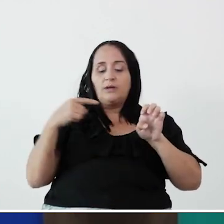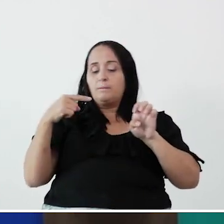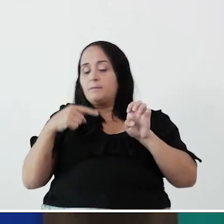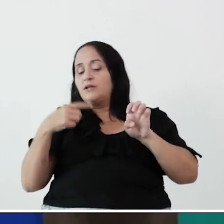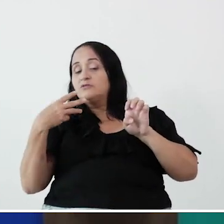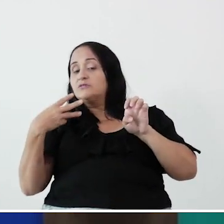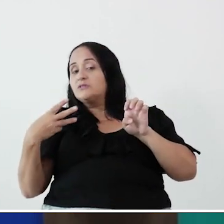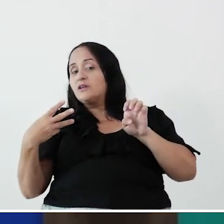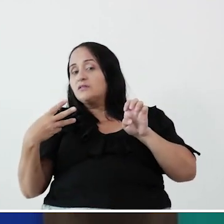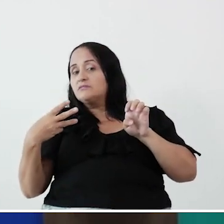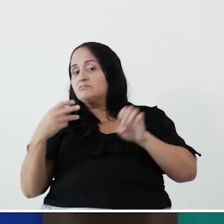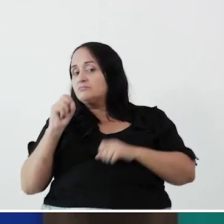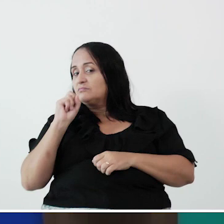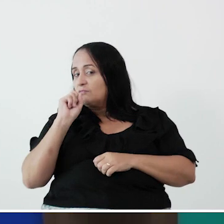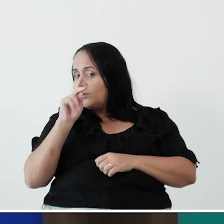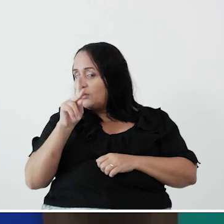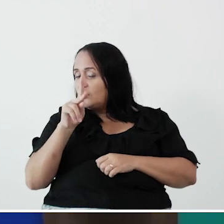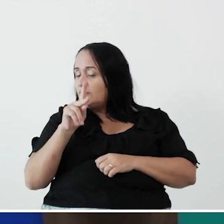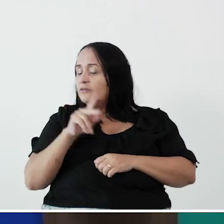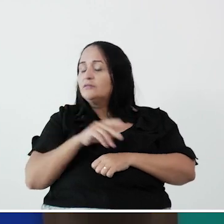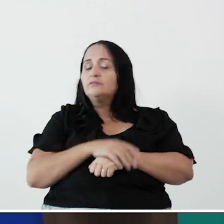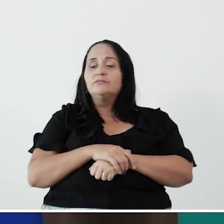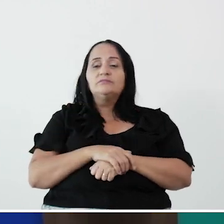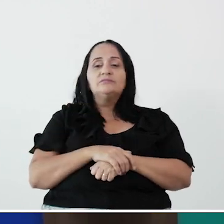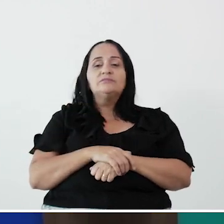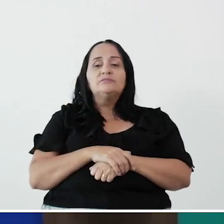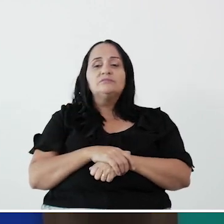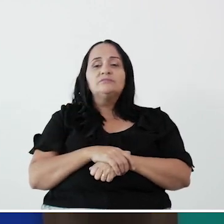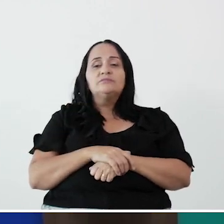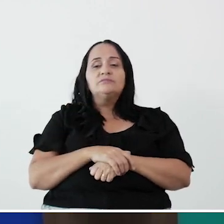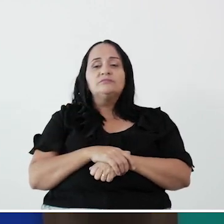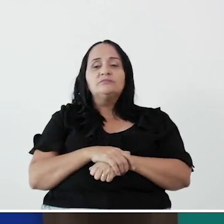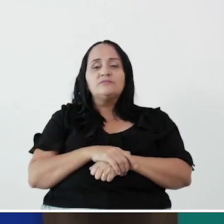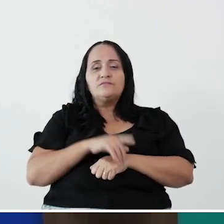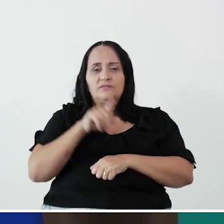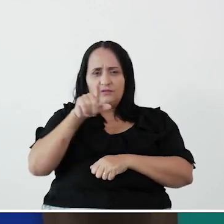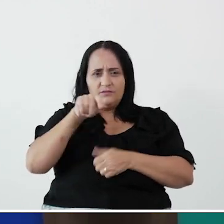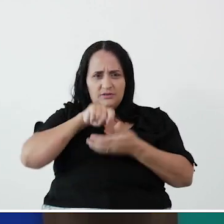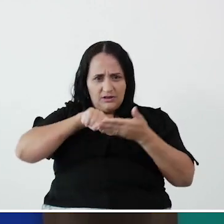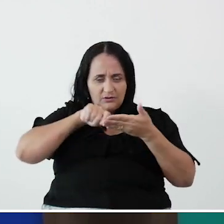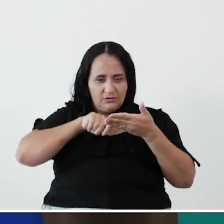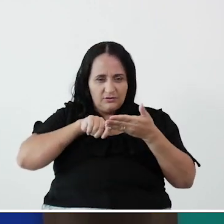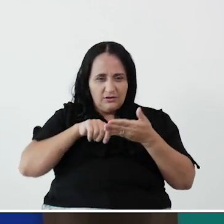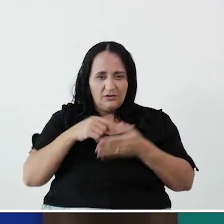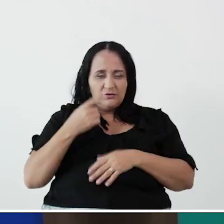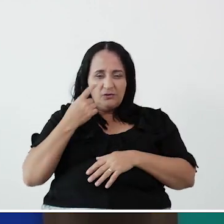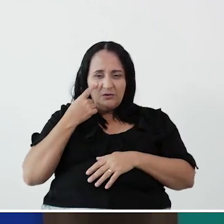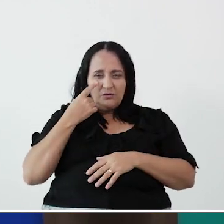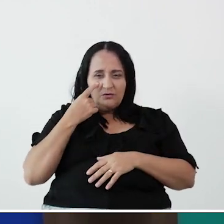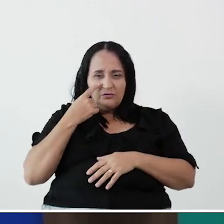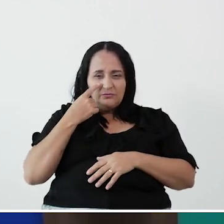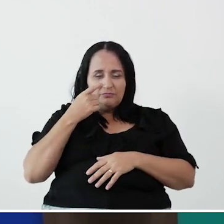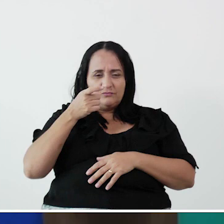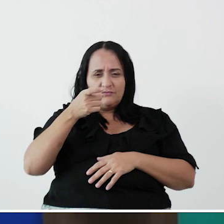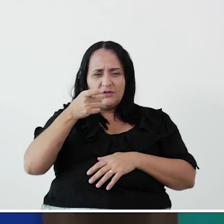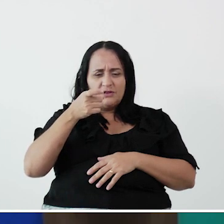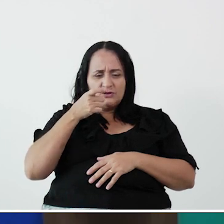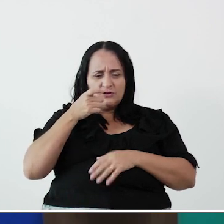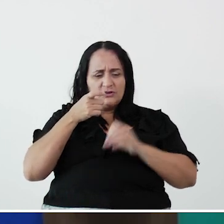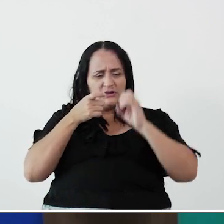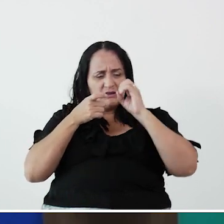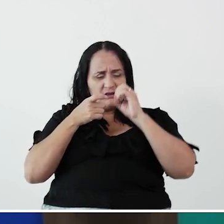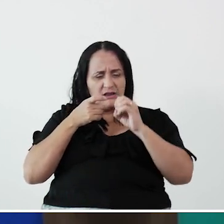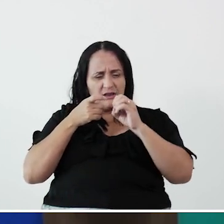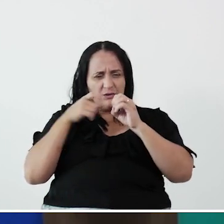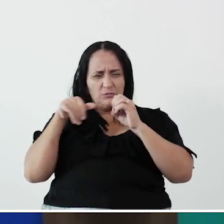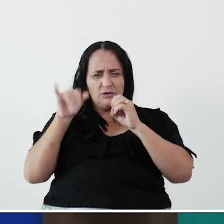-3. Ok? Você do lado de lá está lembrado? Olha, quando x é 0 e y